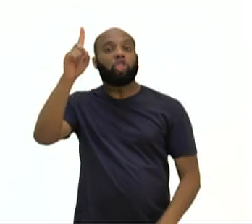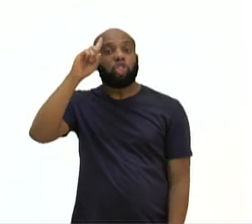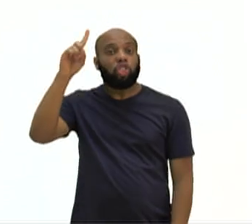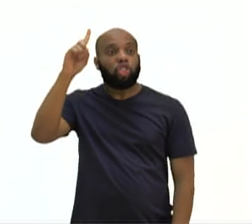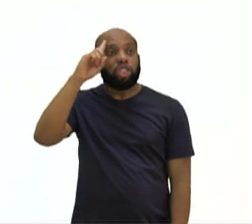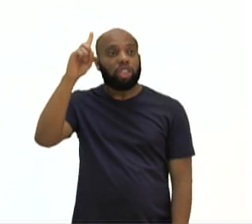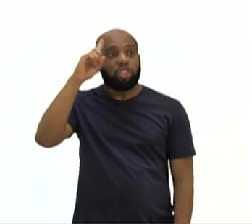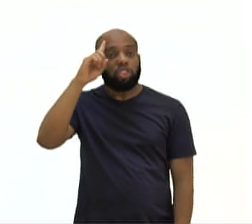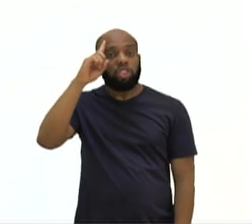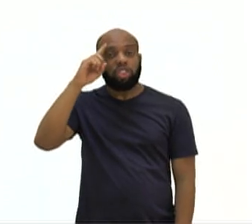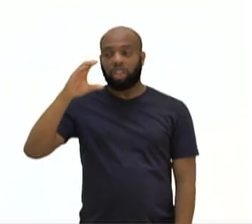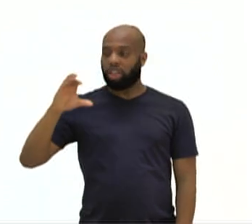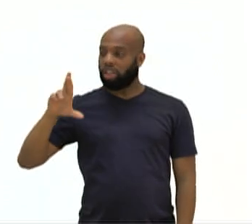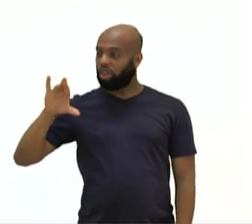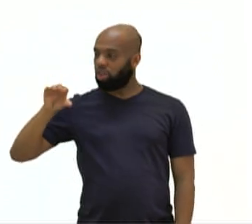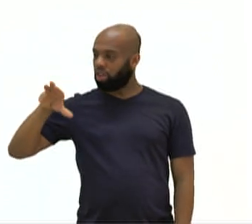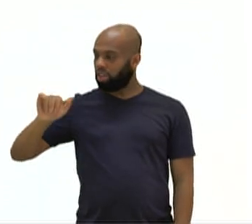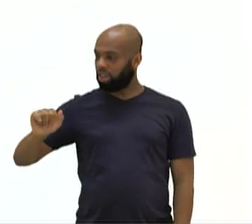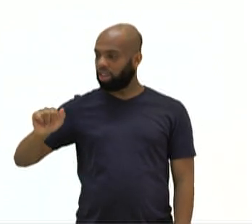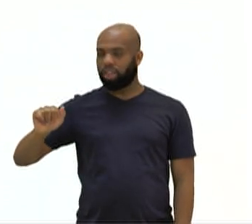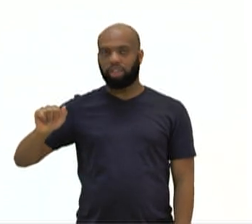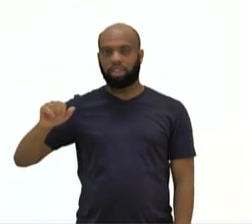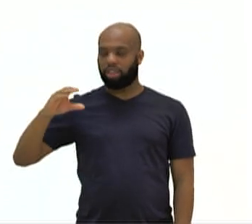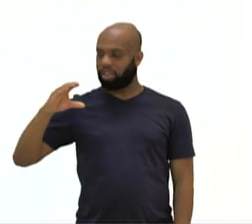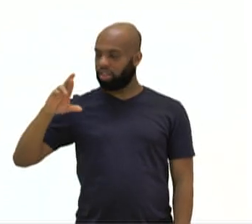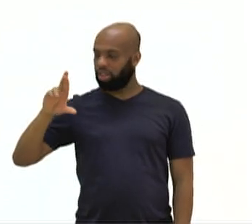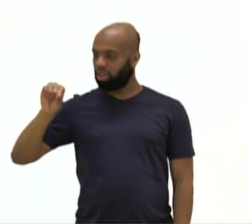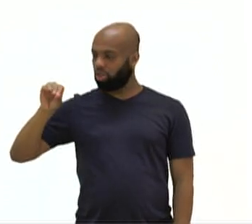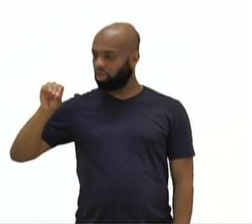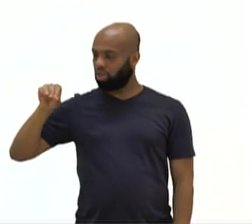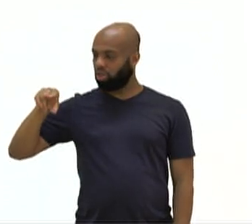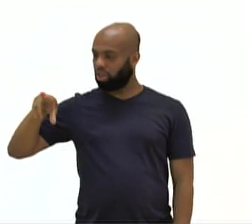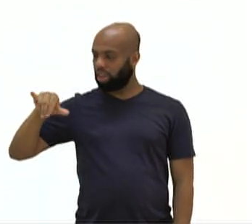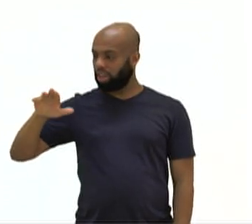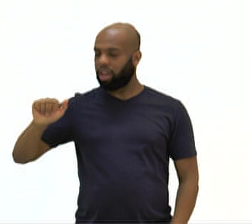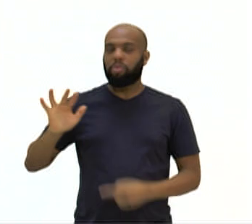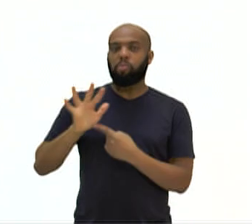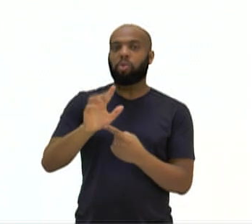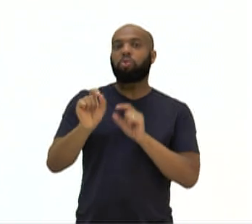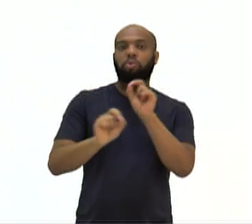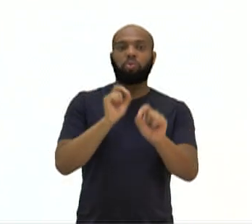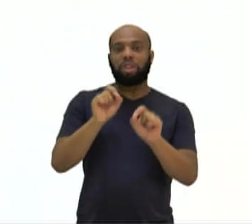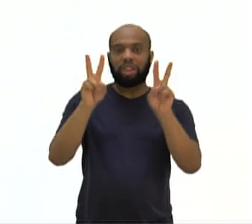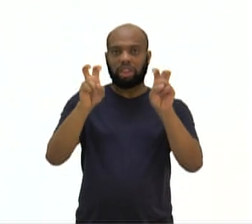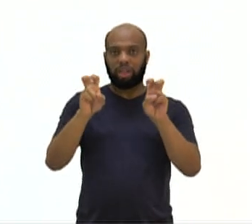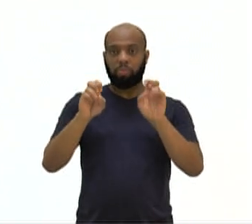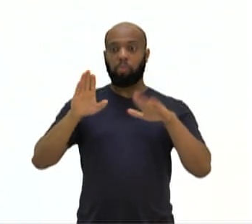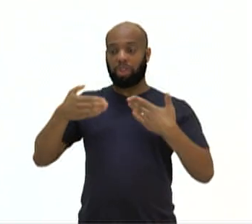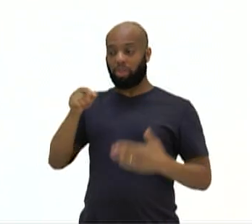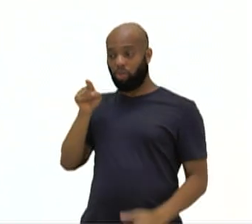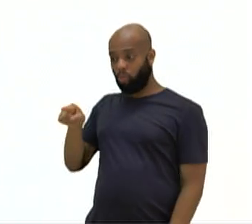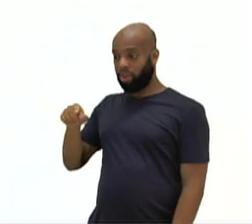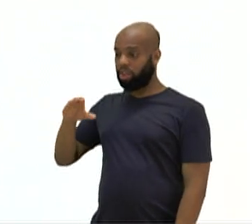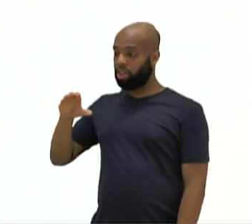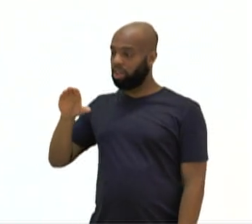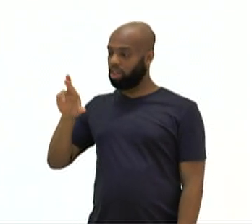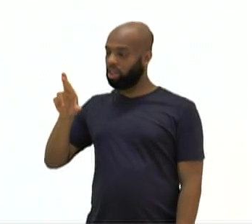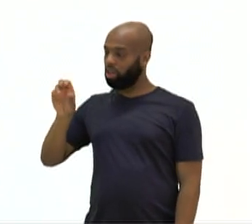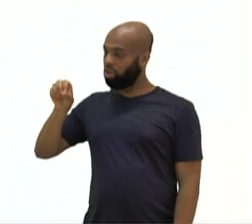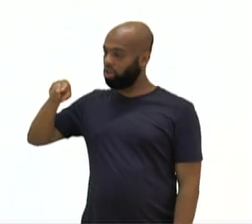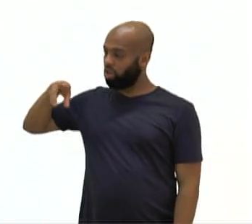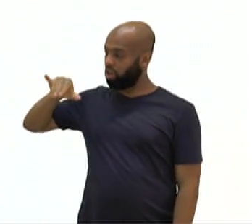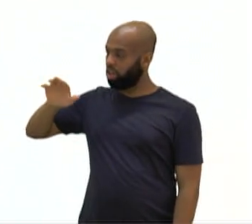que essa crônica aborda pode ser resumido em... Então, vamos lembrar. A crônica se difere do conto porque